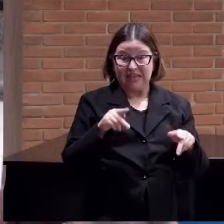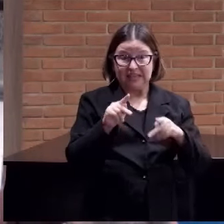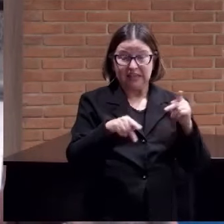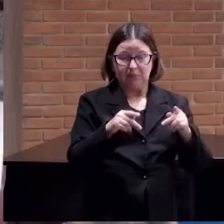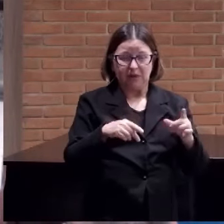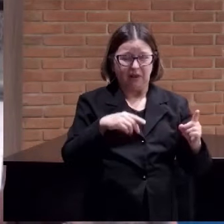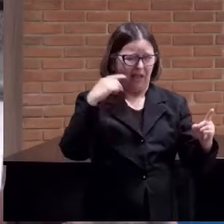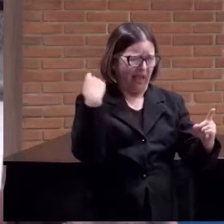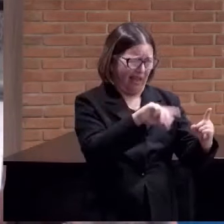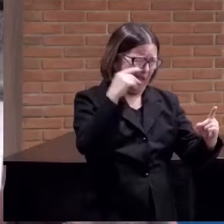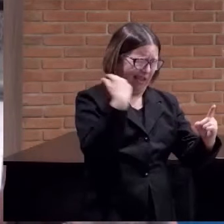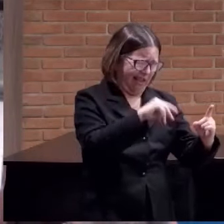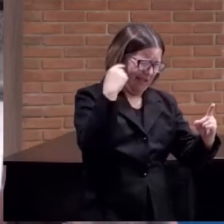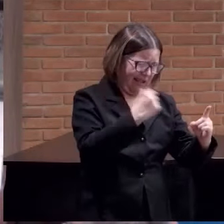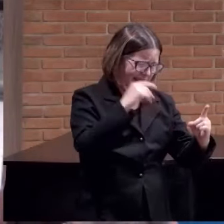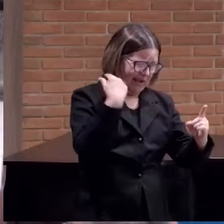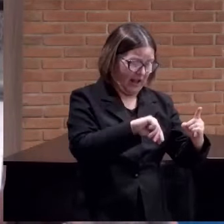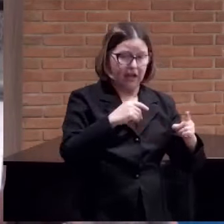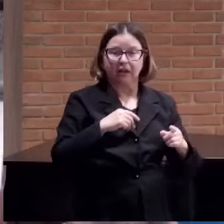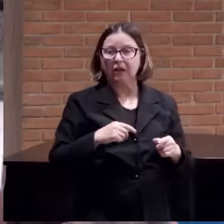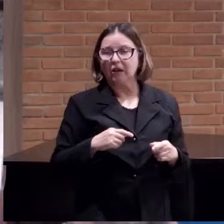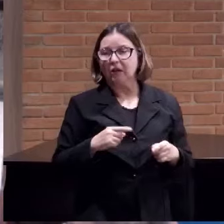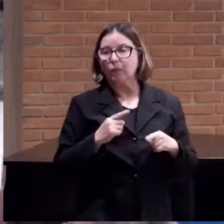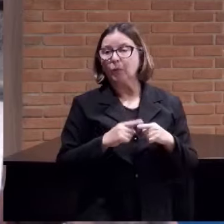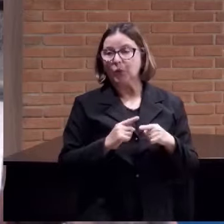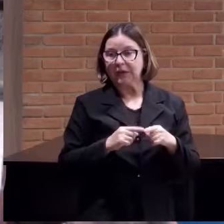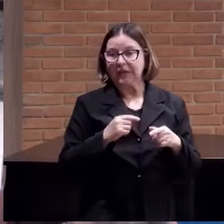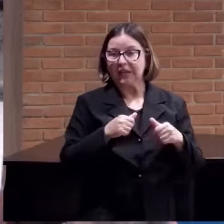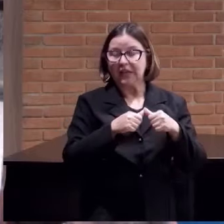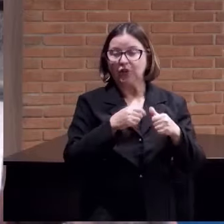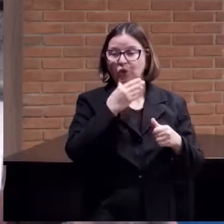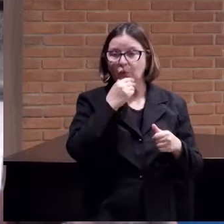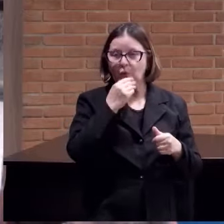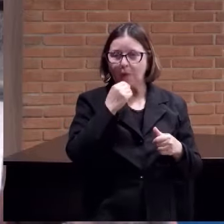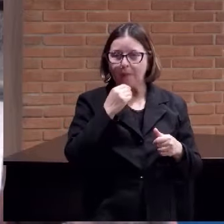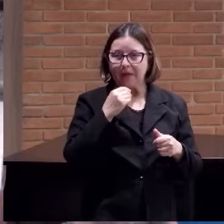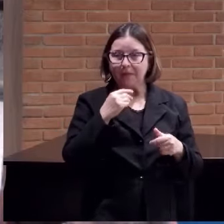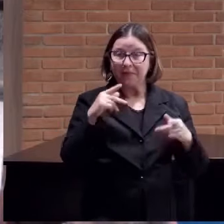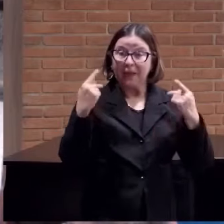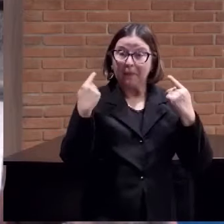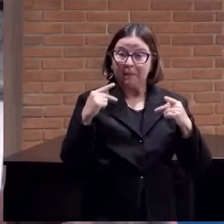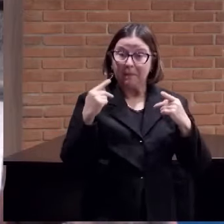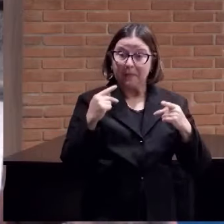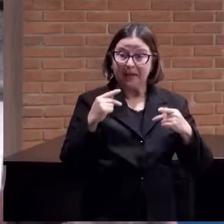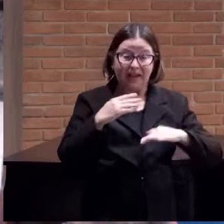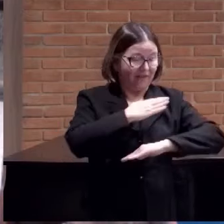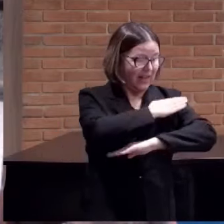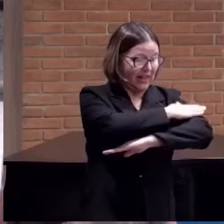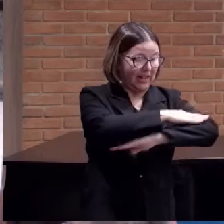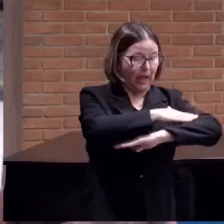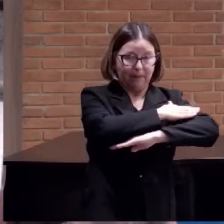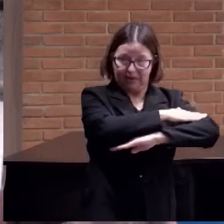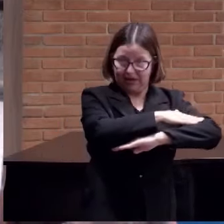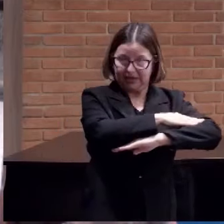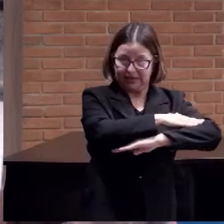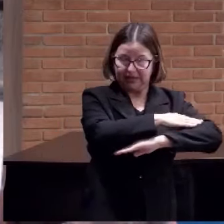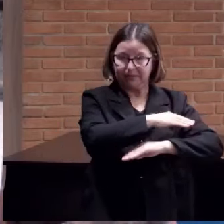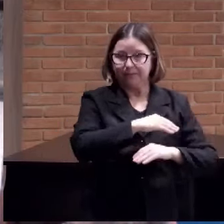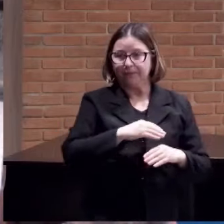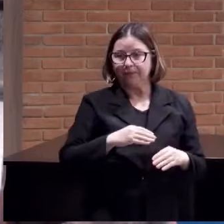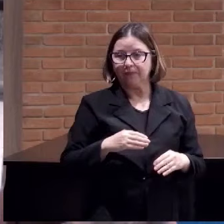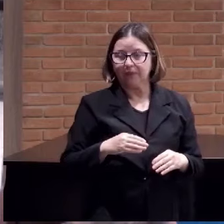daquelas, porque ele vinha para a praça pregar e levou aquela surra, puseram ele num vagão com